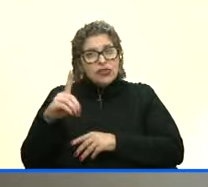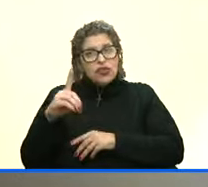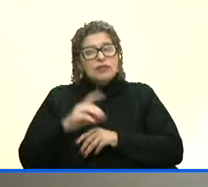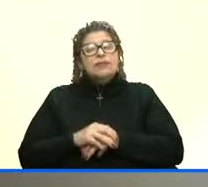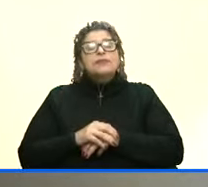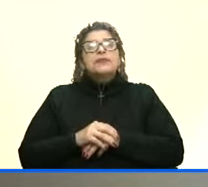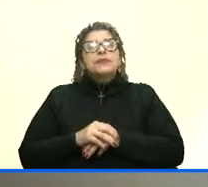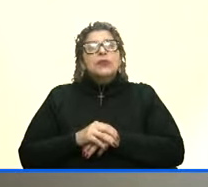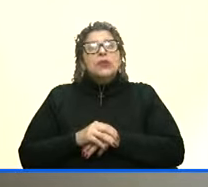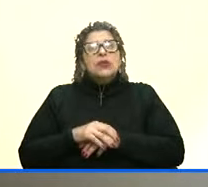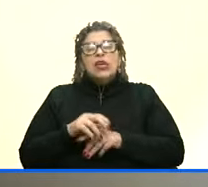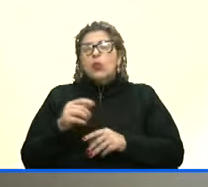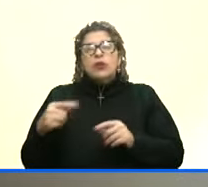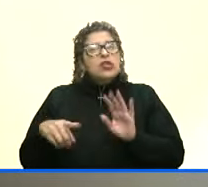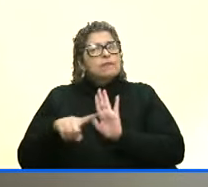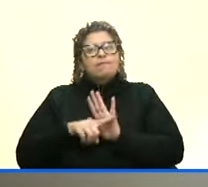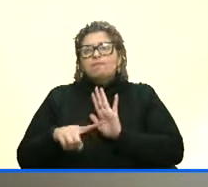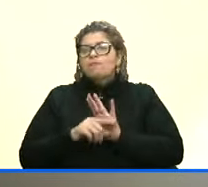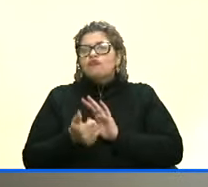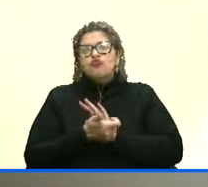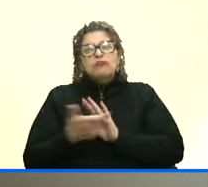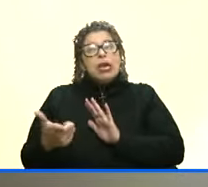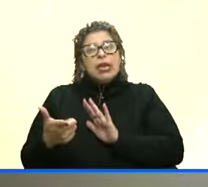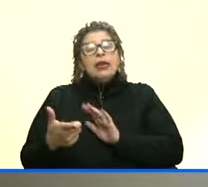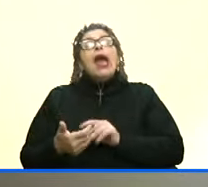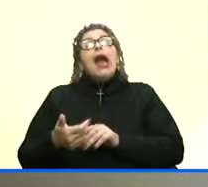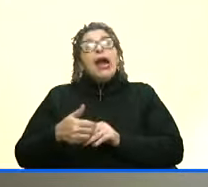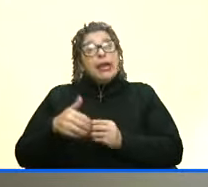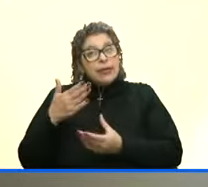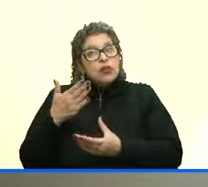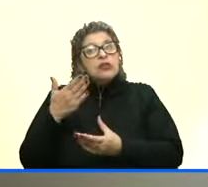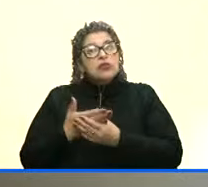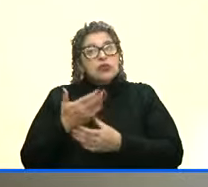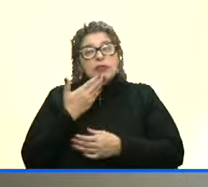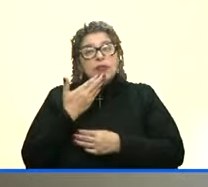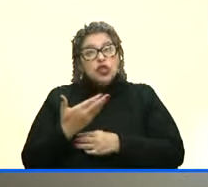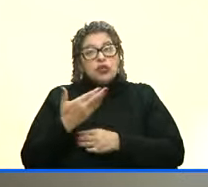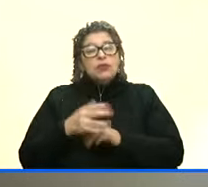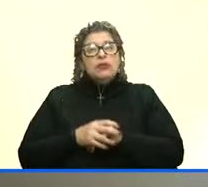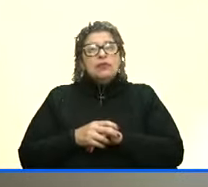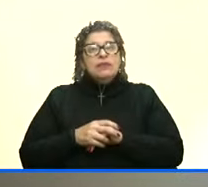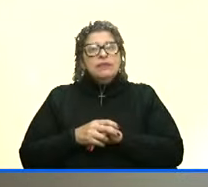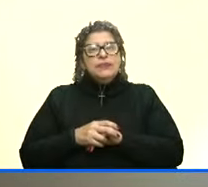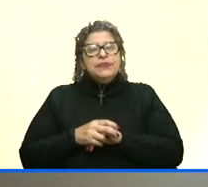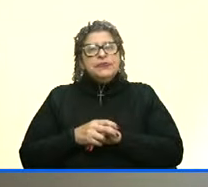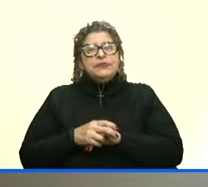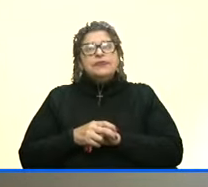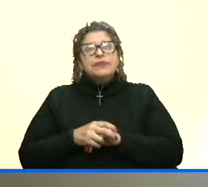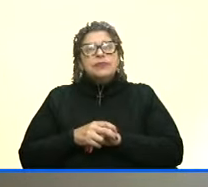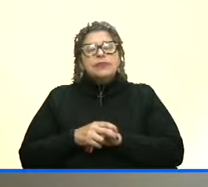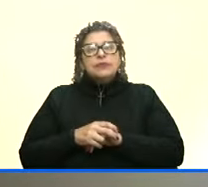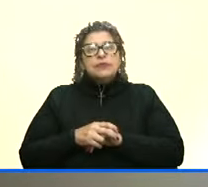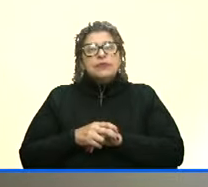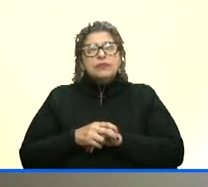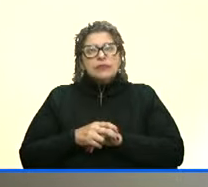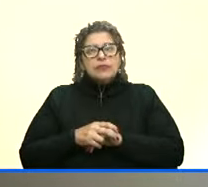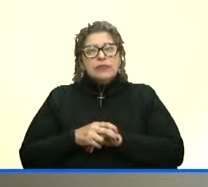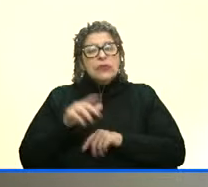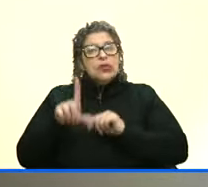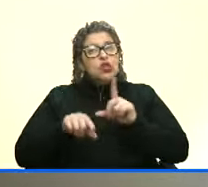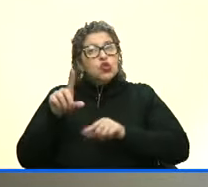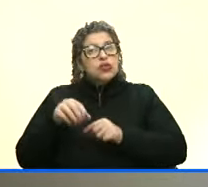quando recebem uma negativa, aí é que nós ajuizamos uma pretensão para visando obter a